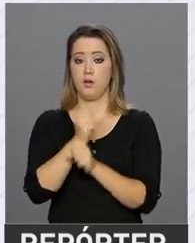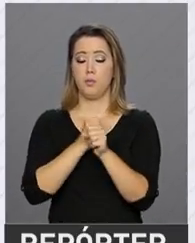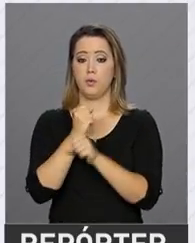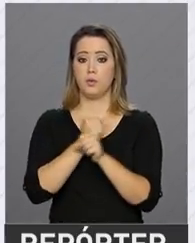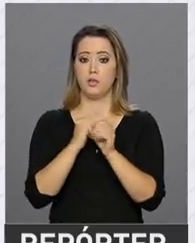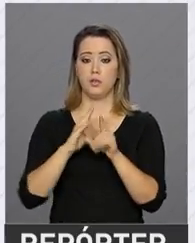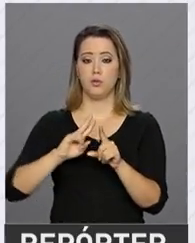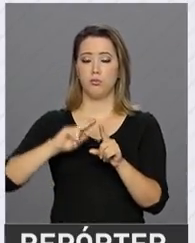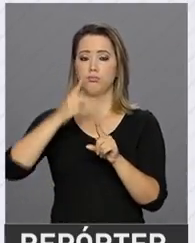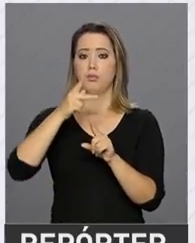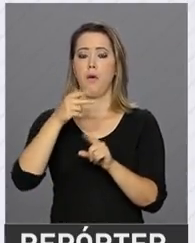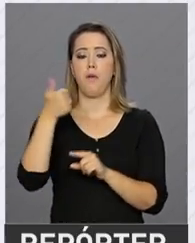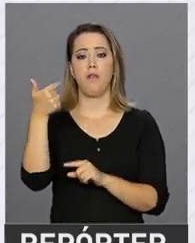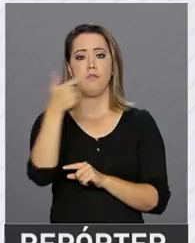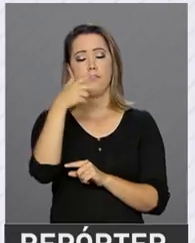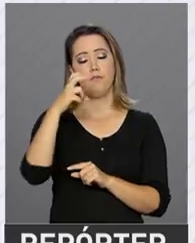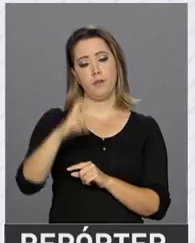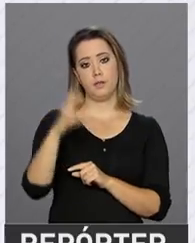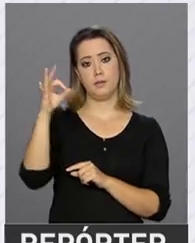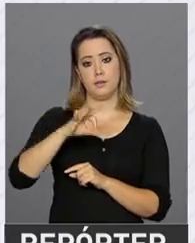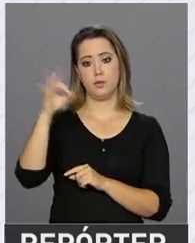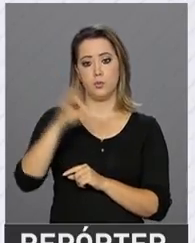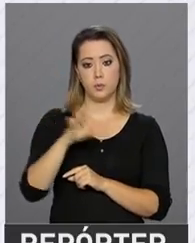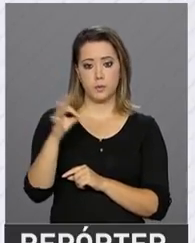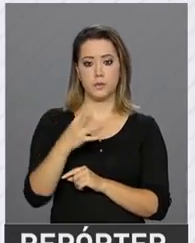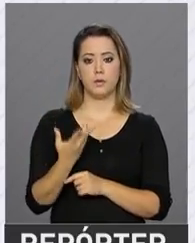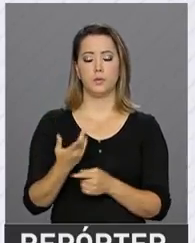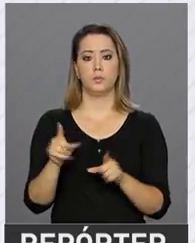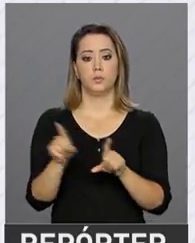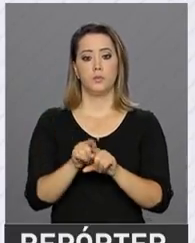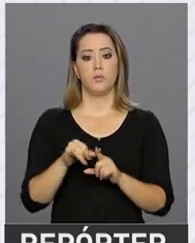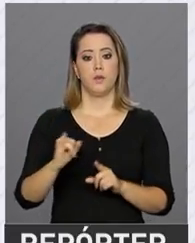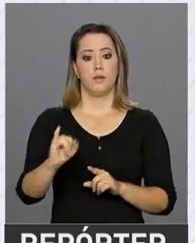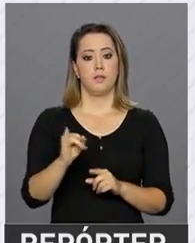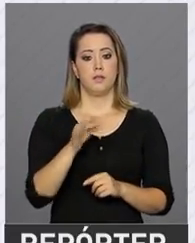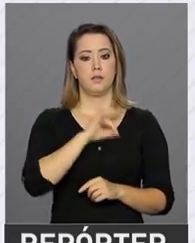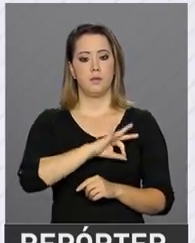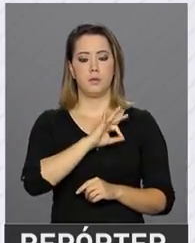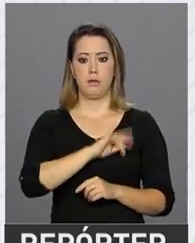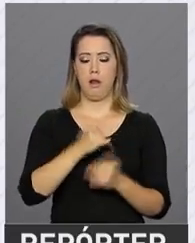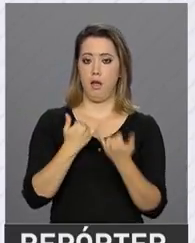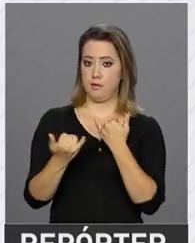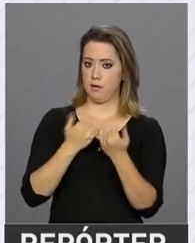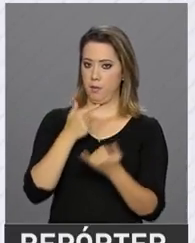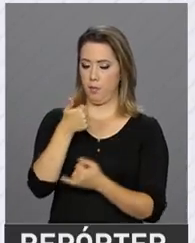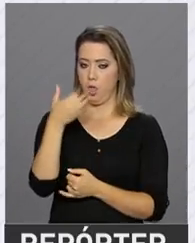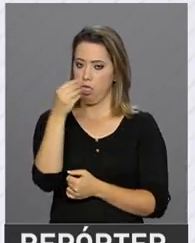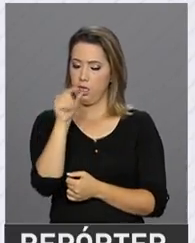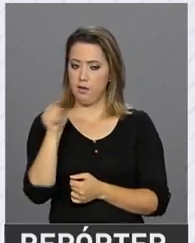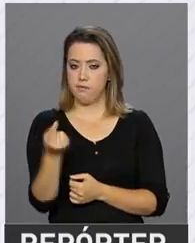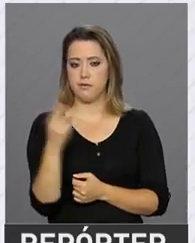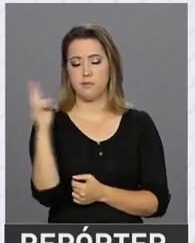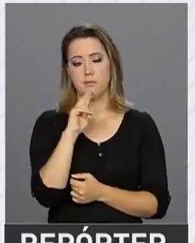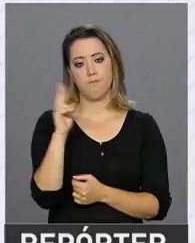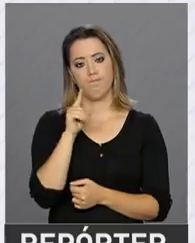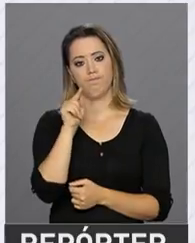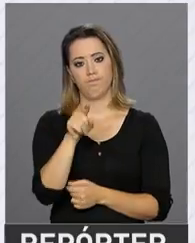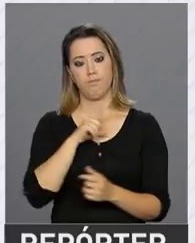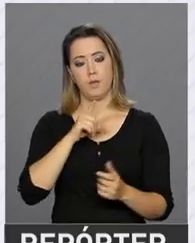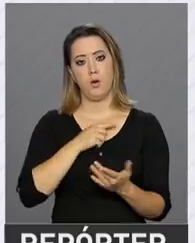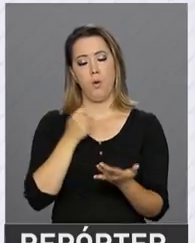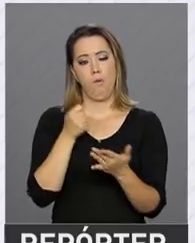acrescido de 25% do valor se o salário por exemplo é de R 10.000 a